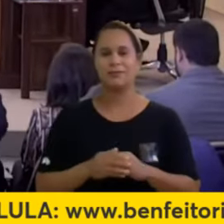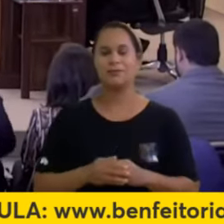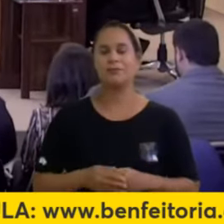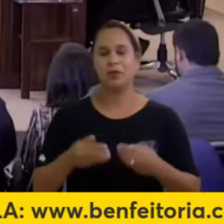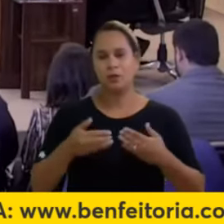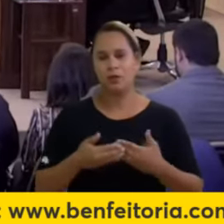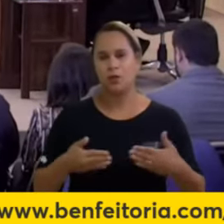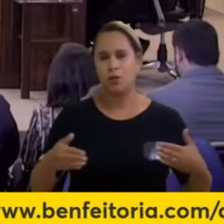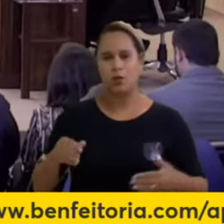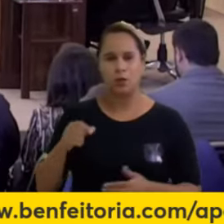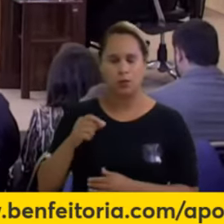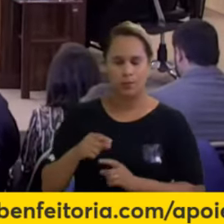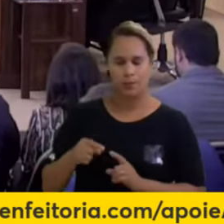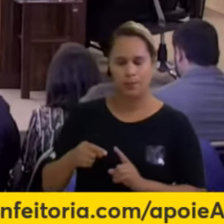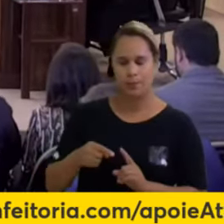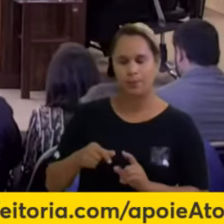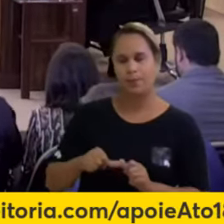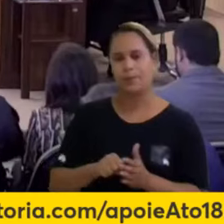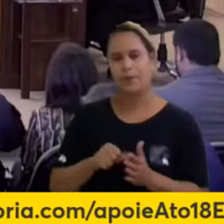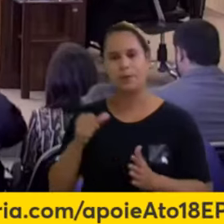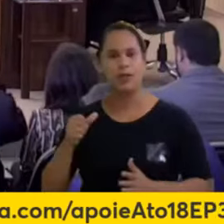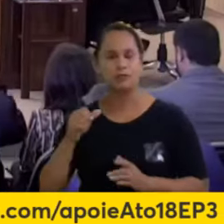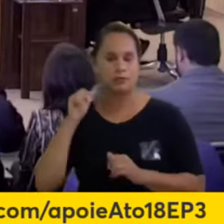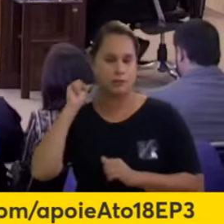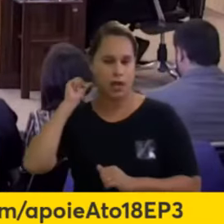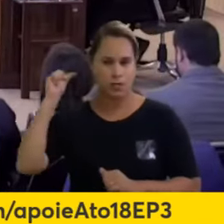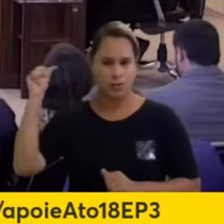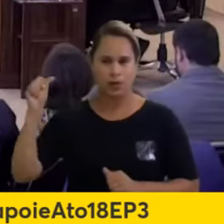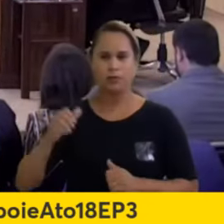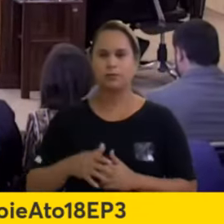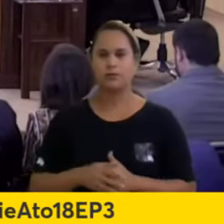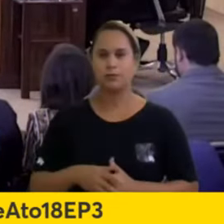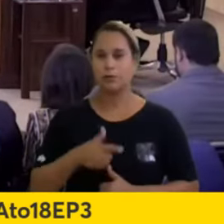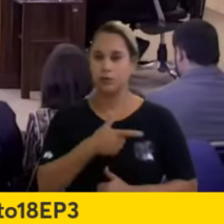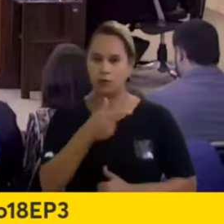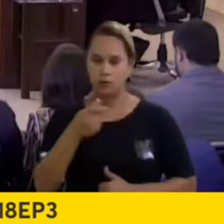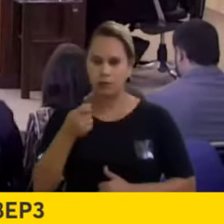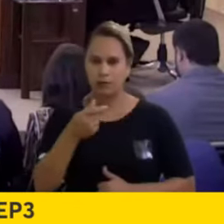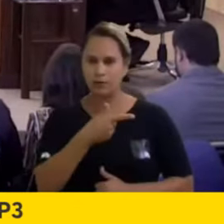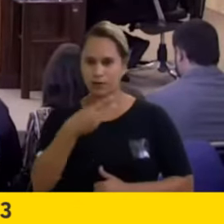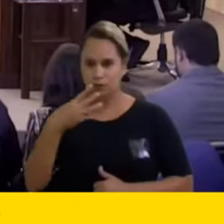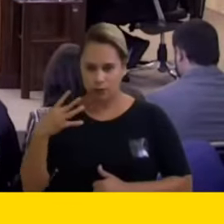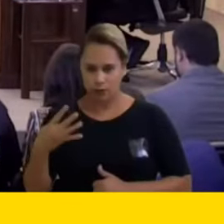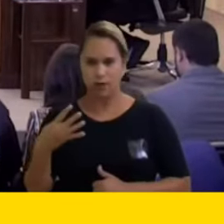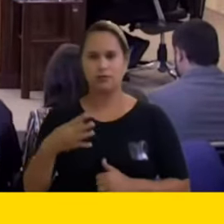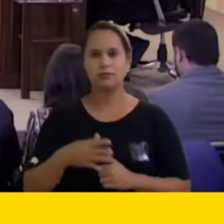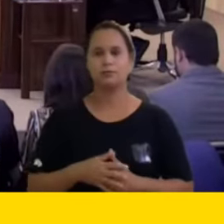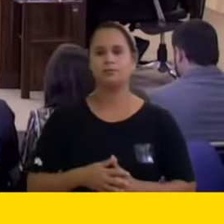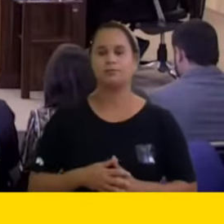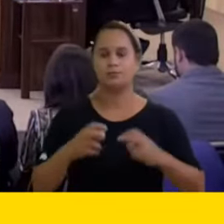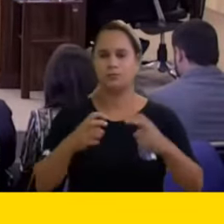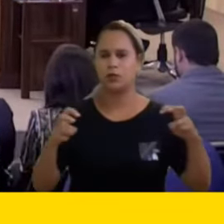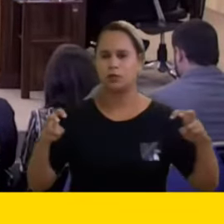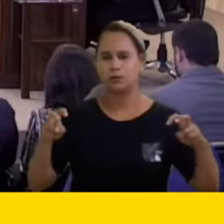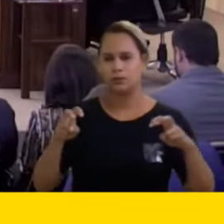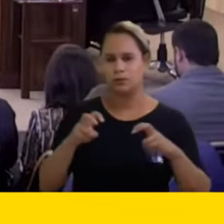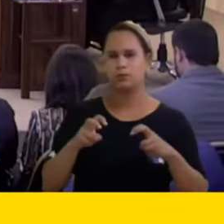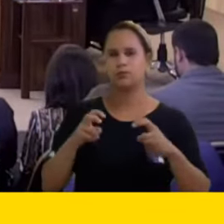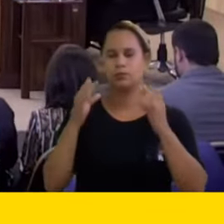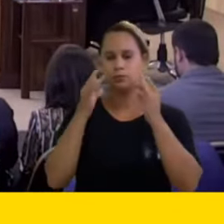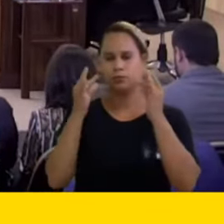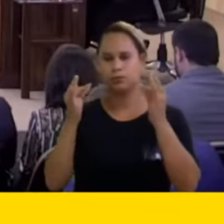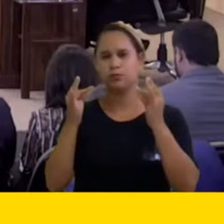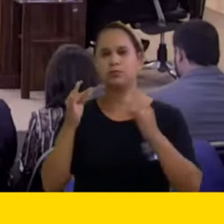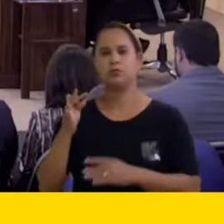abril de 2024 os trabalhos da 16ª sessão presidencial de julgamento desse Tribunal Regional Eleitoral